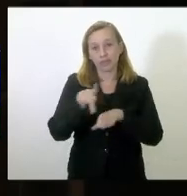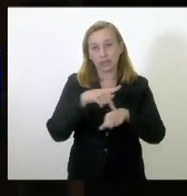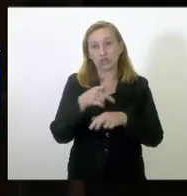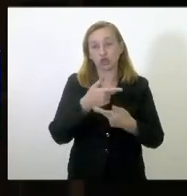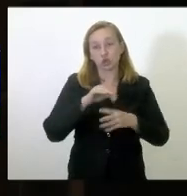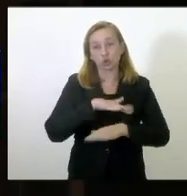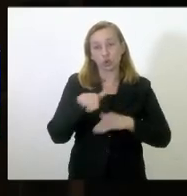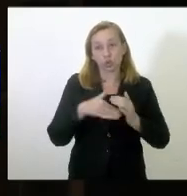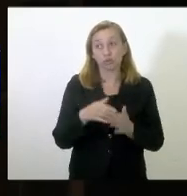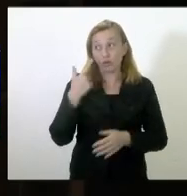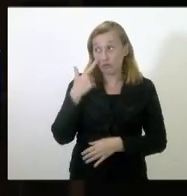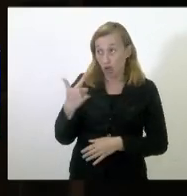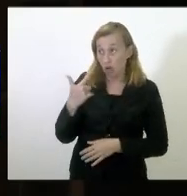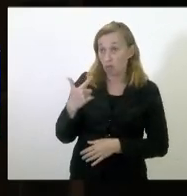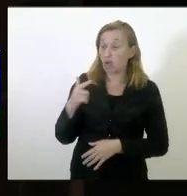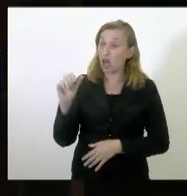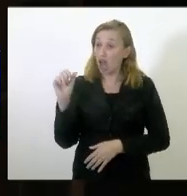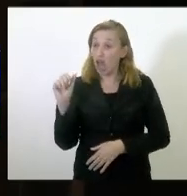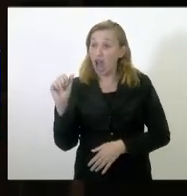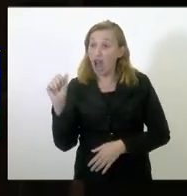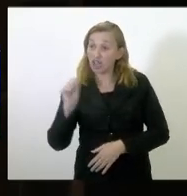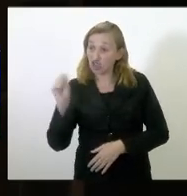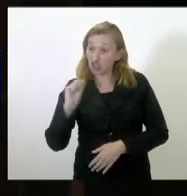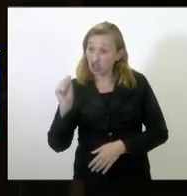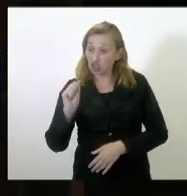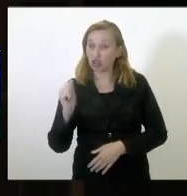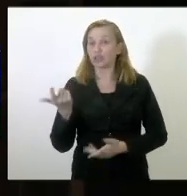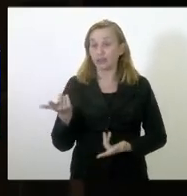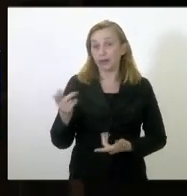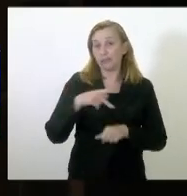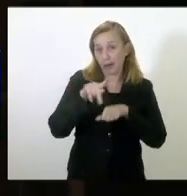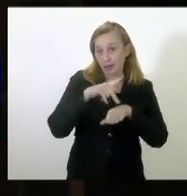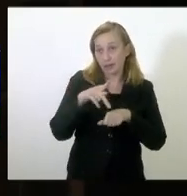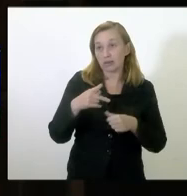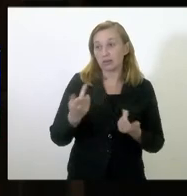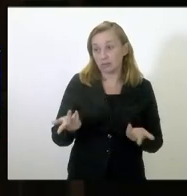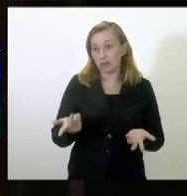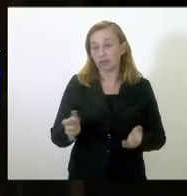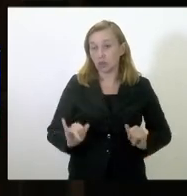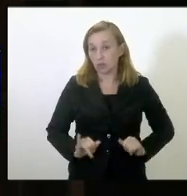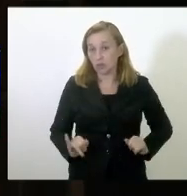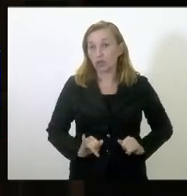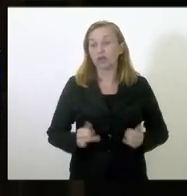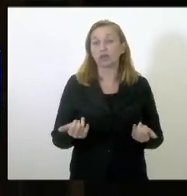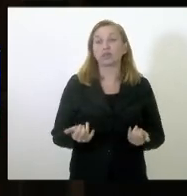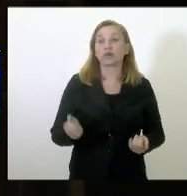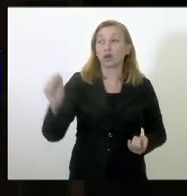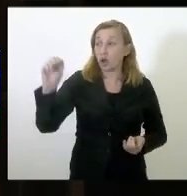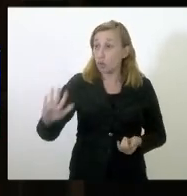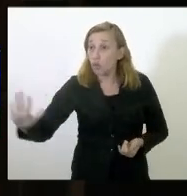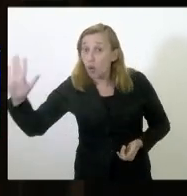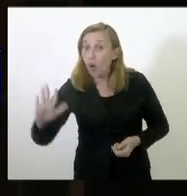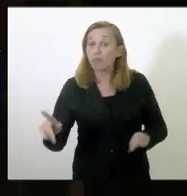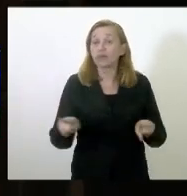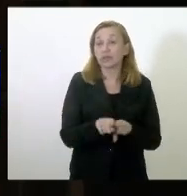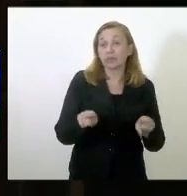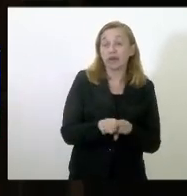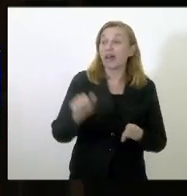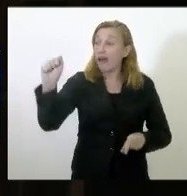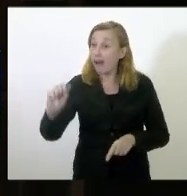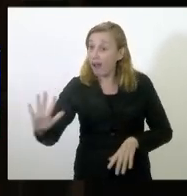vê o que, que a Argentina está passando, o que, que esses outros países estão passando, vizinhos aqui, mesmo da Europa, da